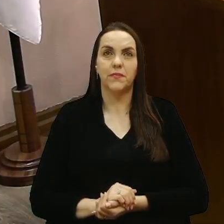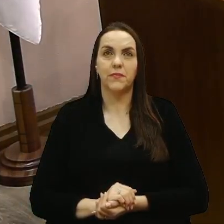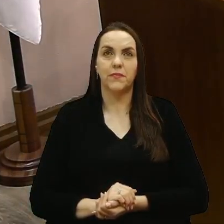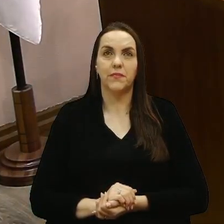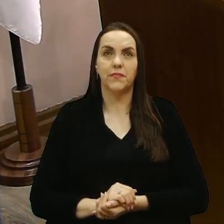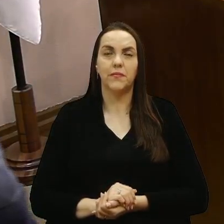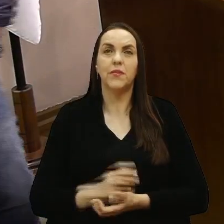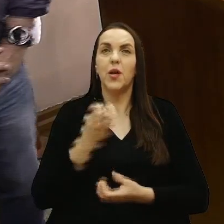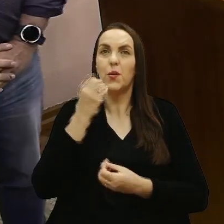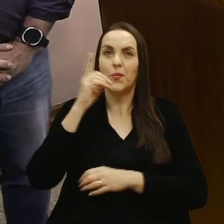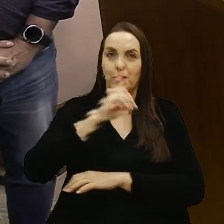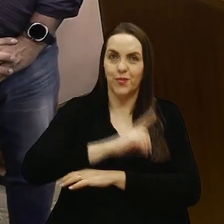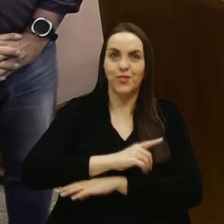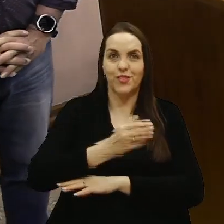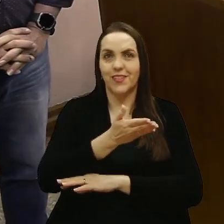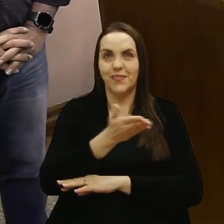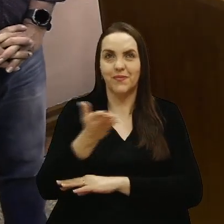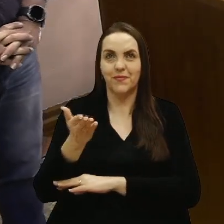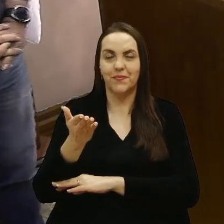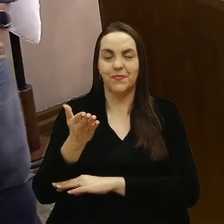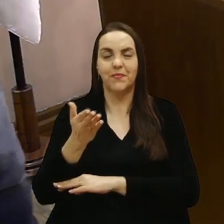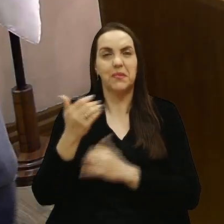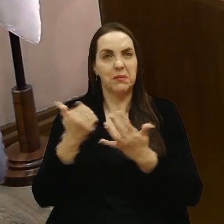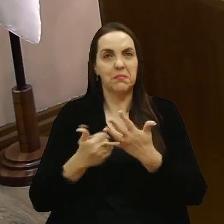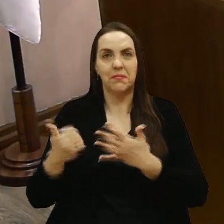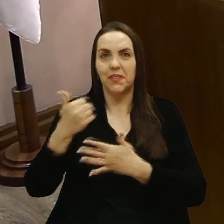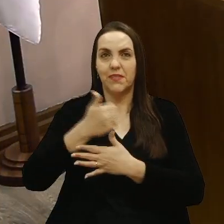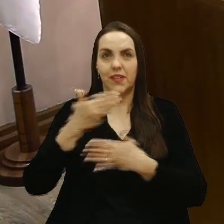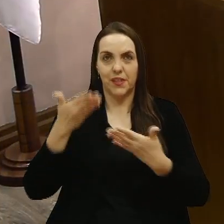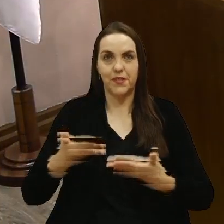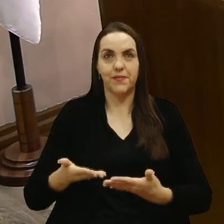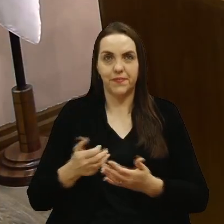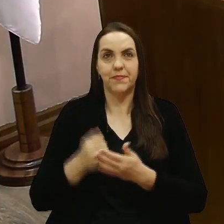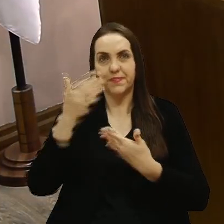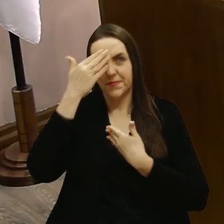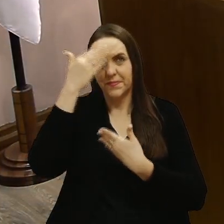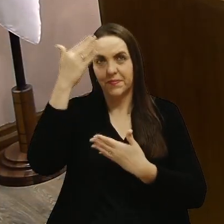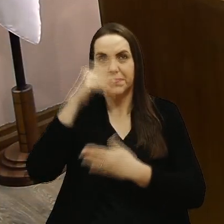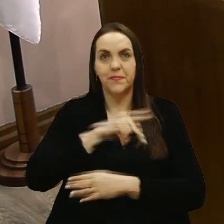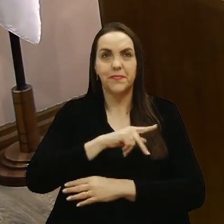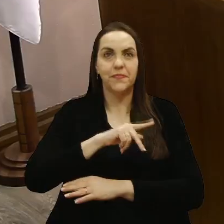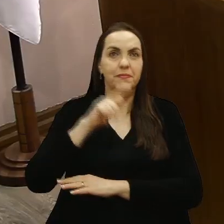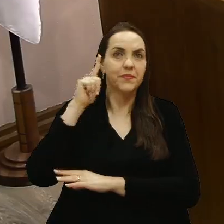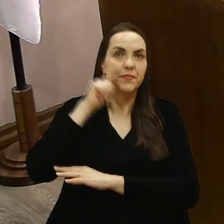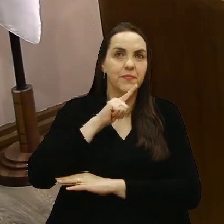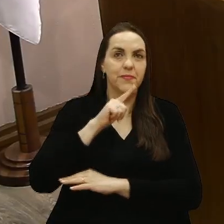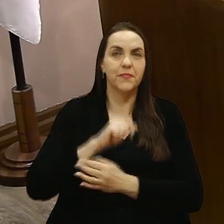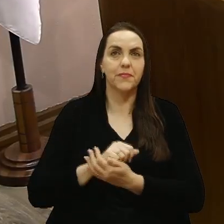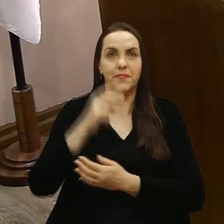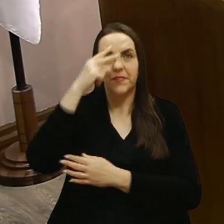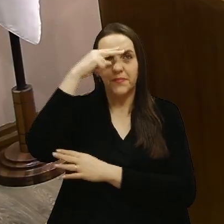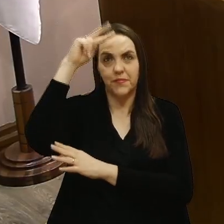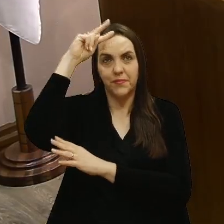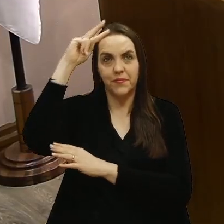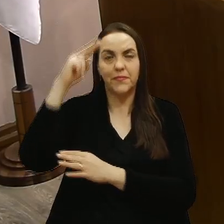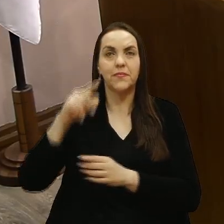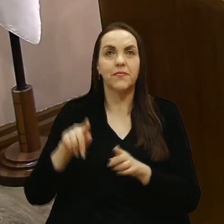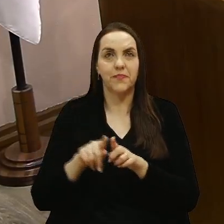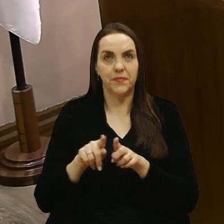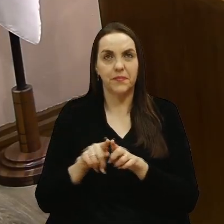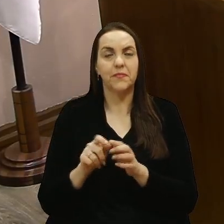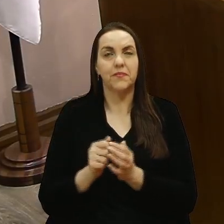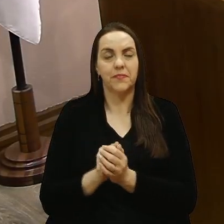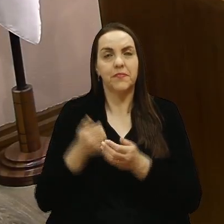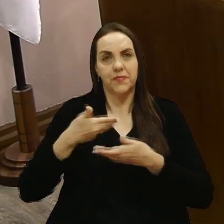Bom dia, senhores. É um privilégio estar aqui. Eu quero agradecer o presidente Lucas, o Edson da Rosa, que